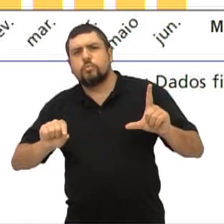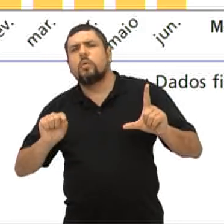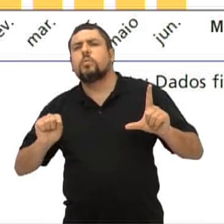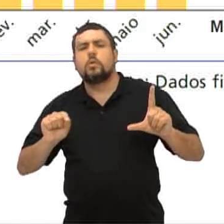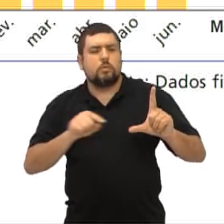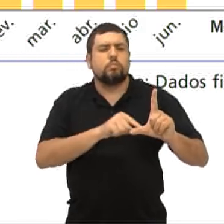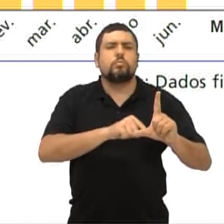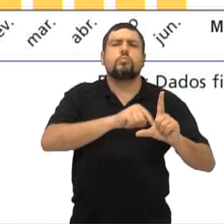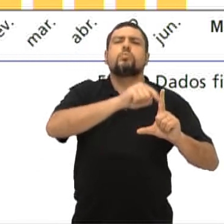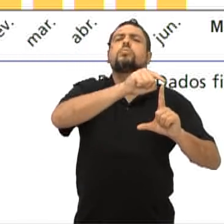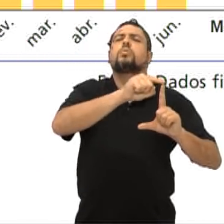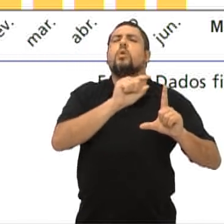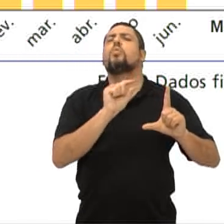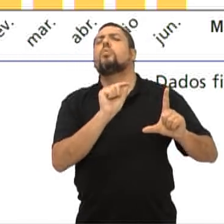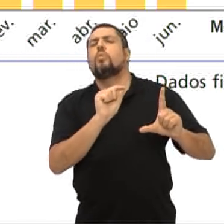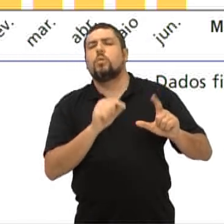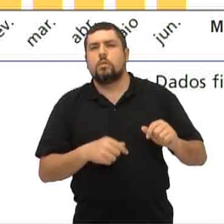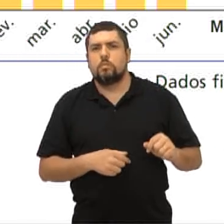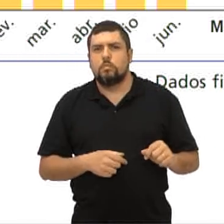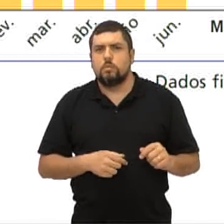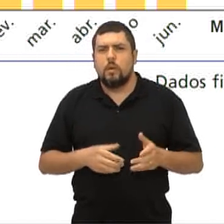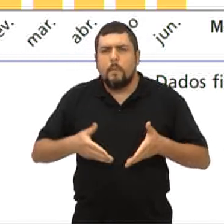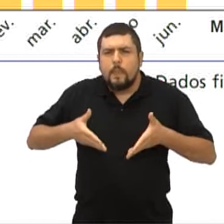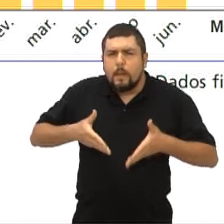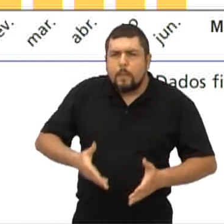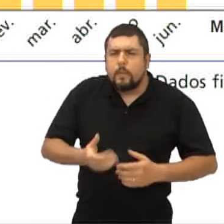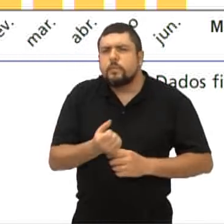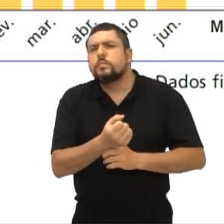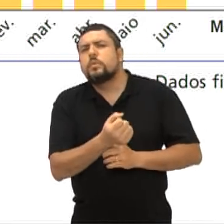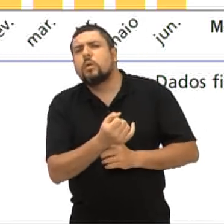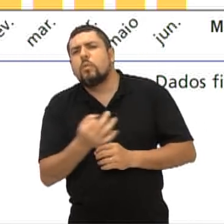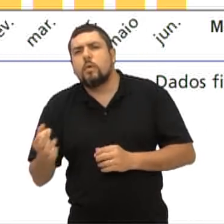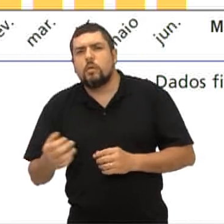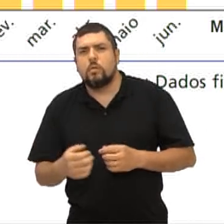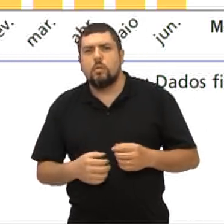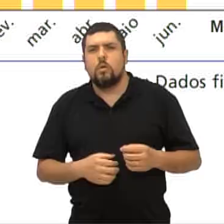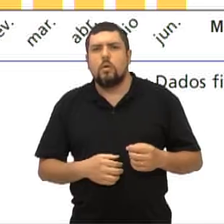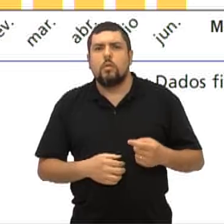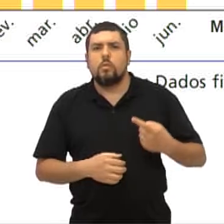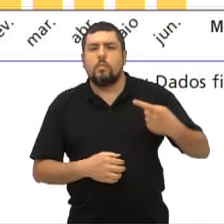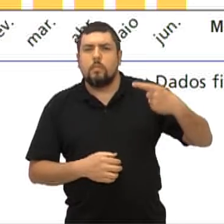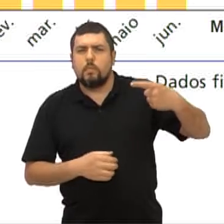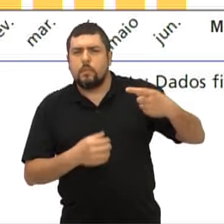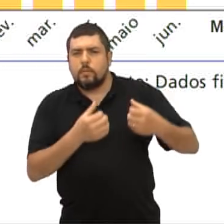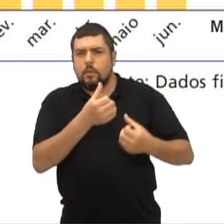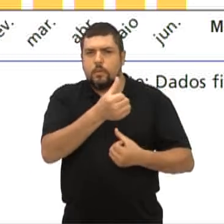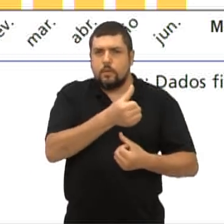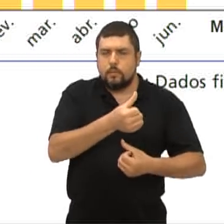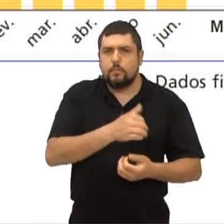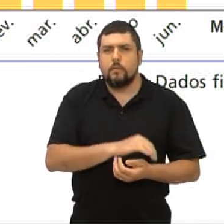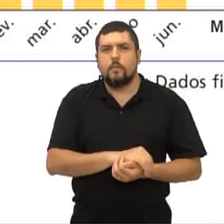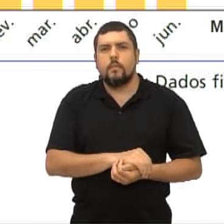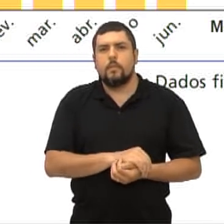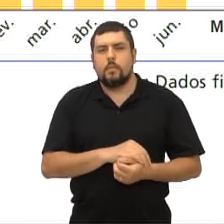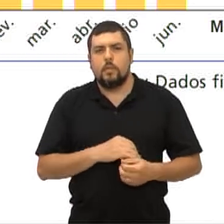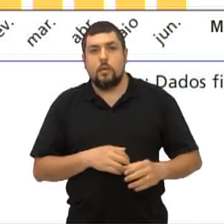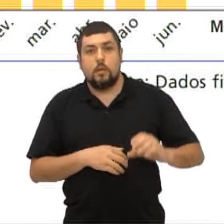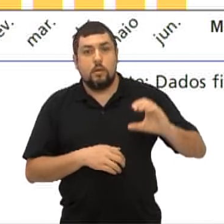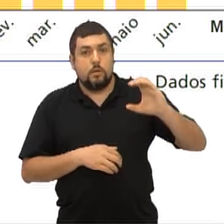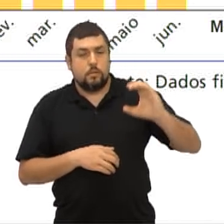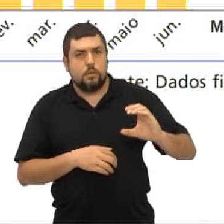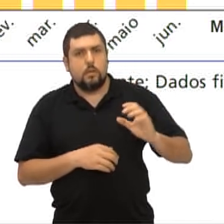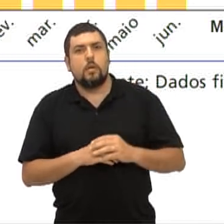vertical? Quantos nascimentos houve nessa cidade no primeiro semestre de 2019? E, desafio C,